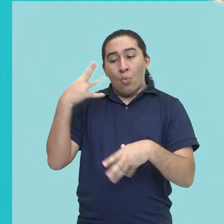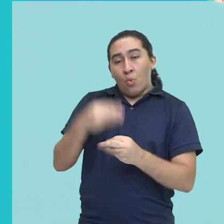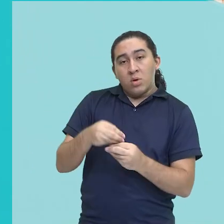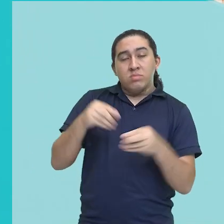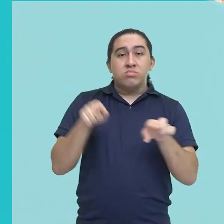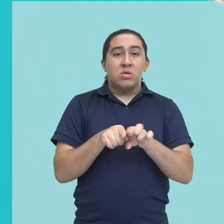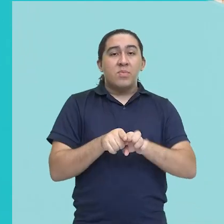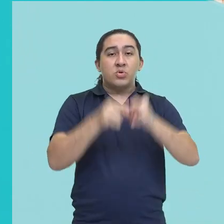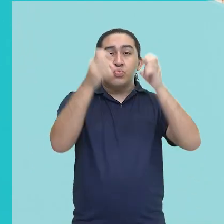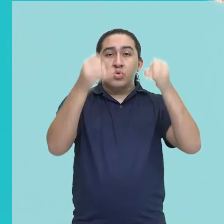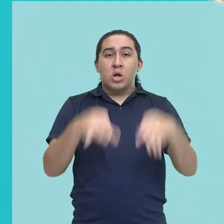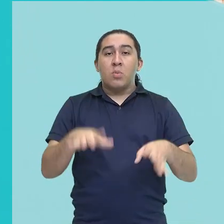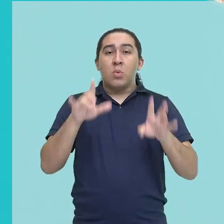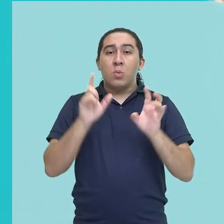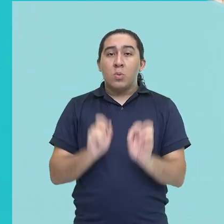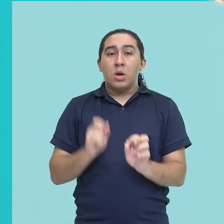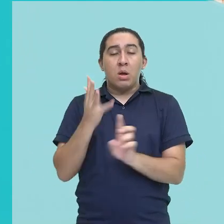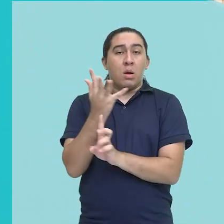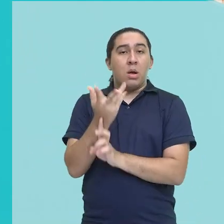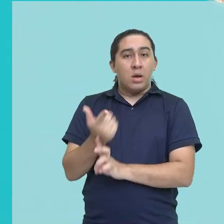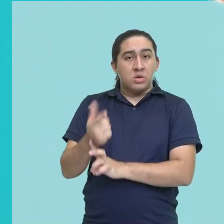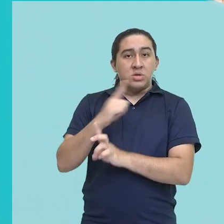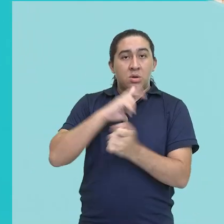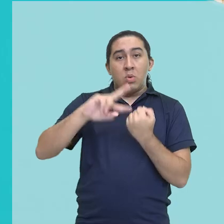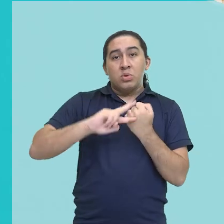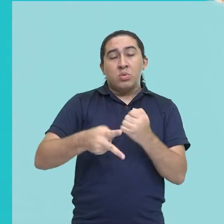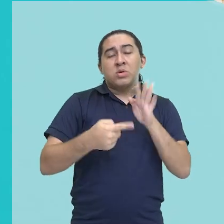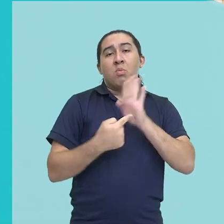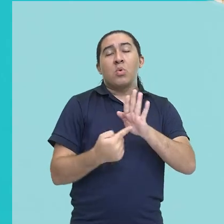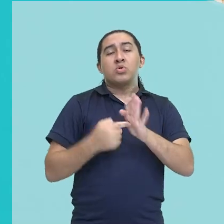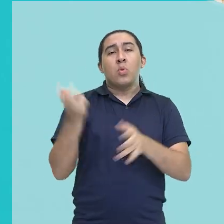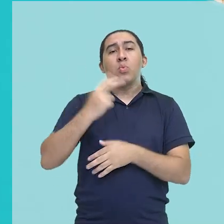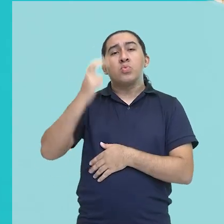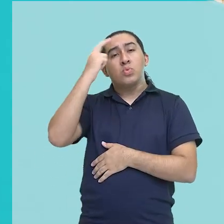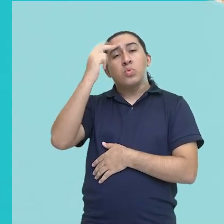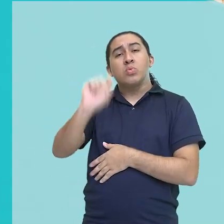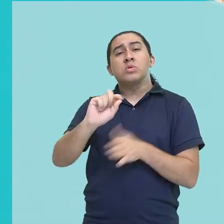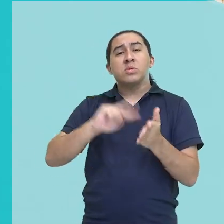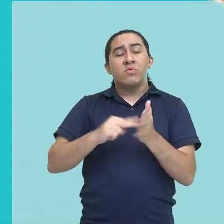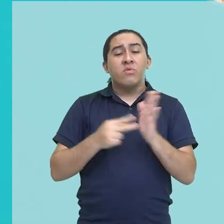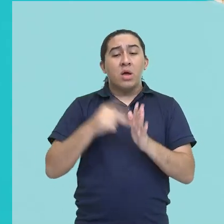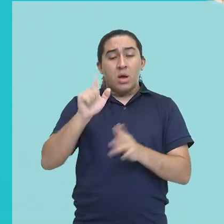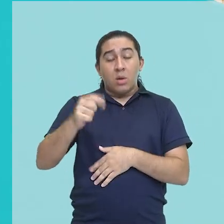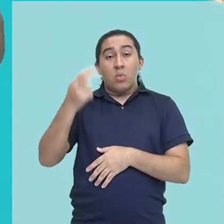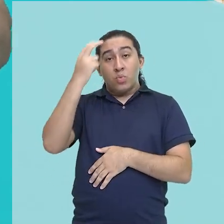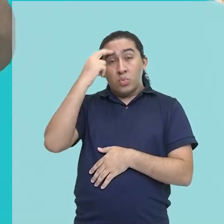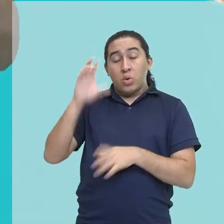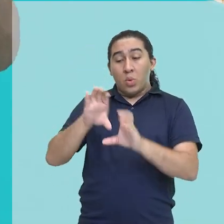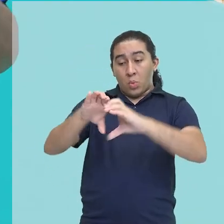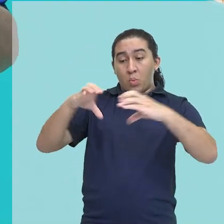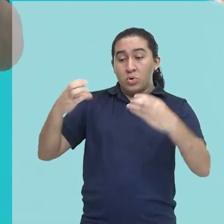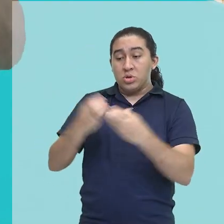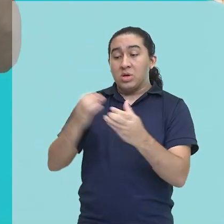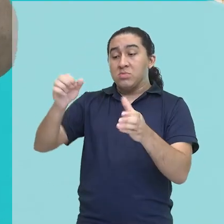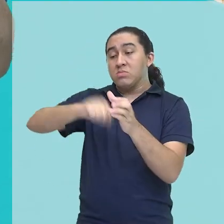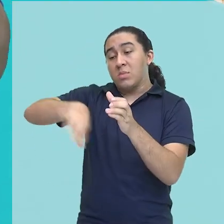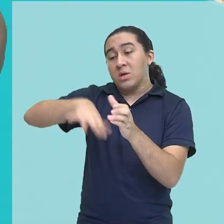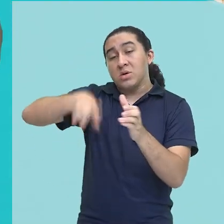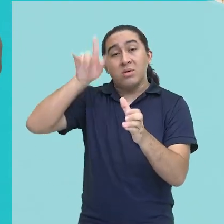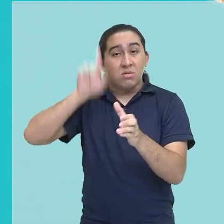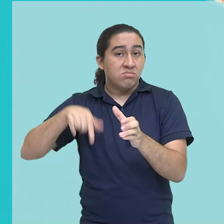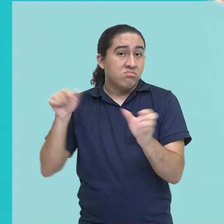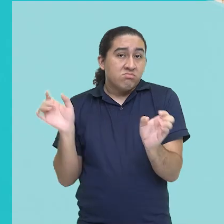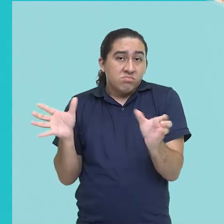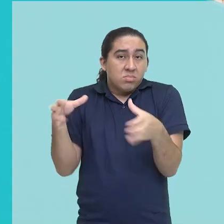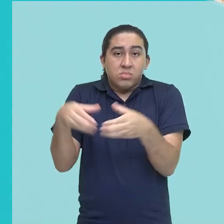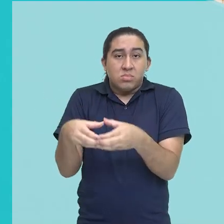pincelada, falando sobre justamente o que a arte reflete, o que é cultura. A cultura é algo que está lá, é daquela comunidade, é